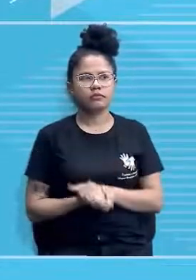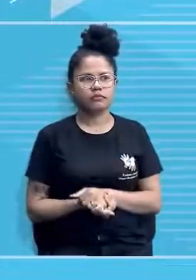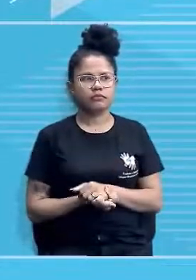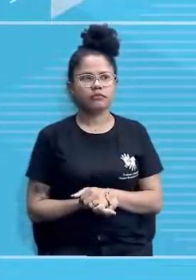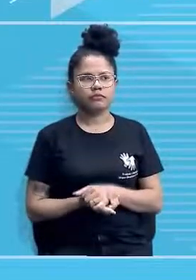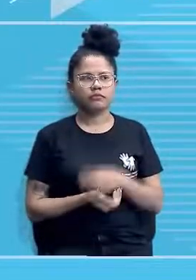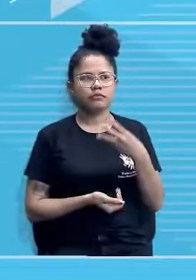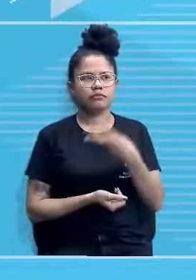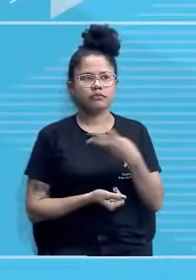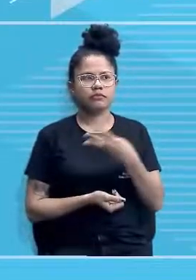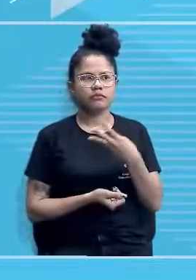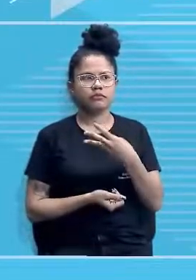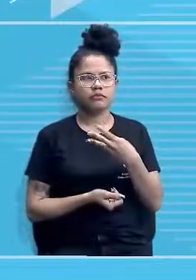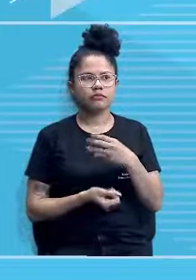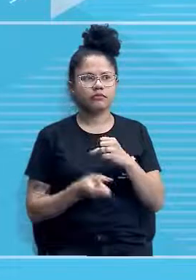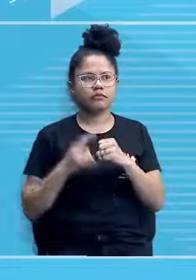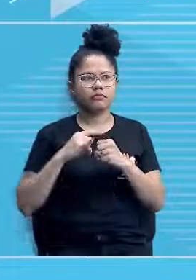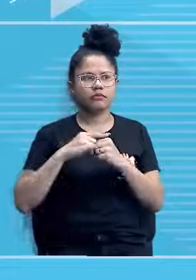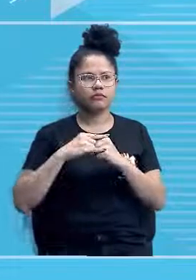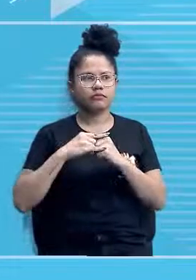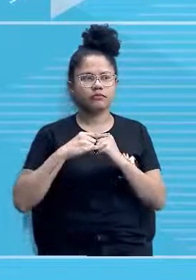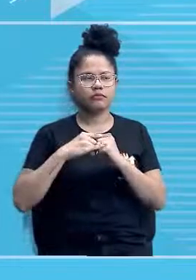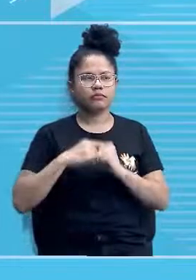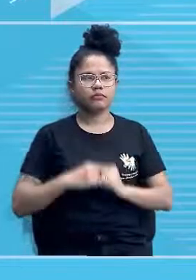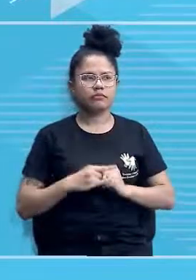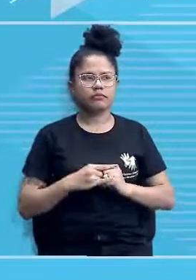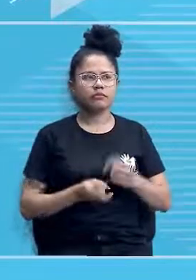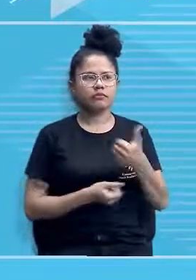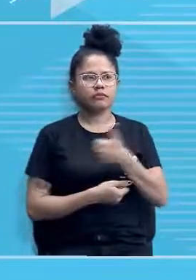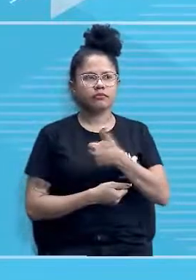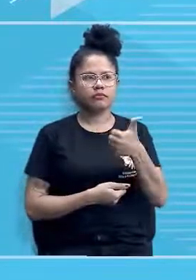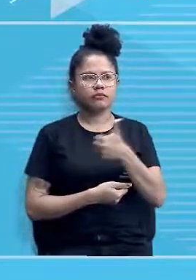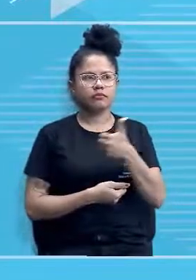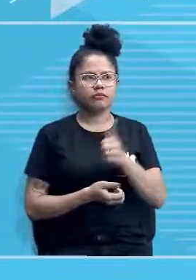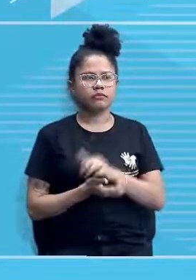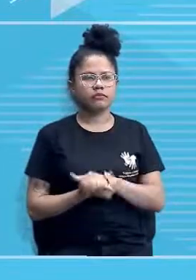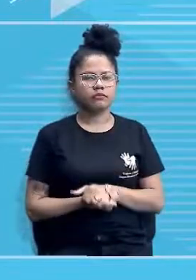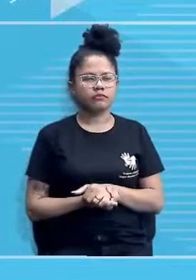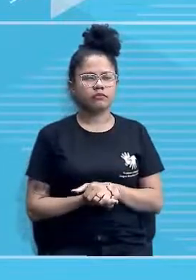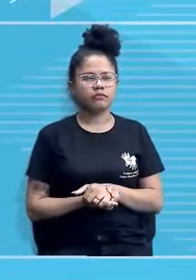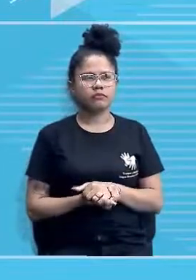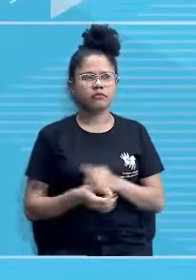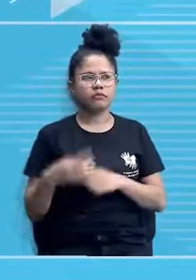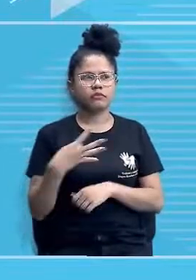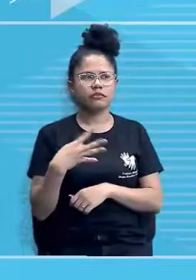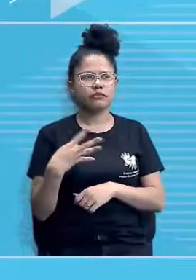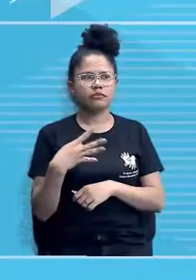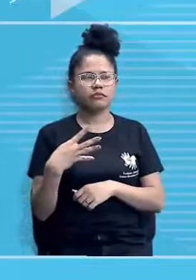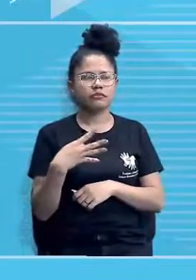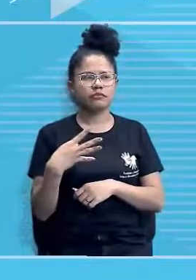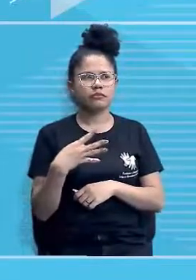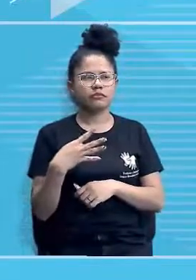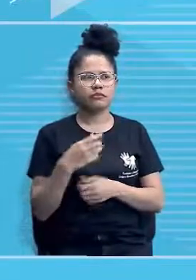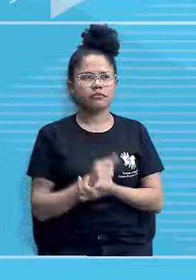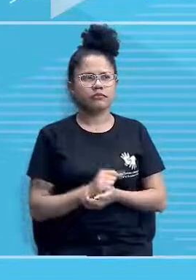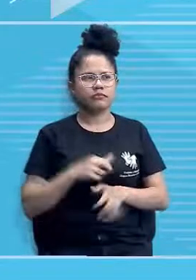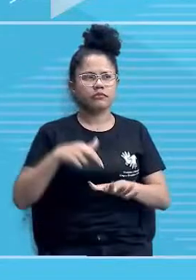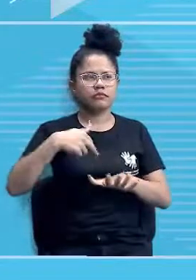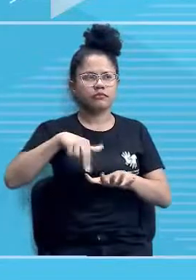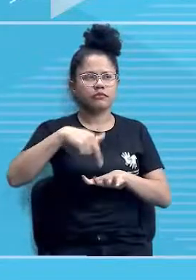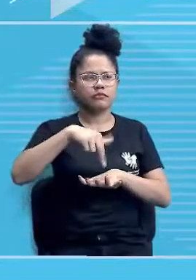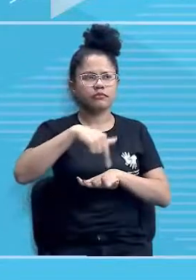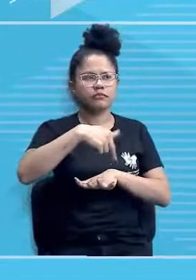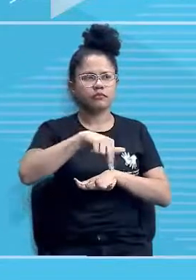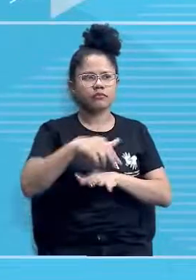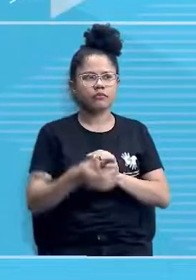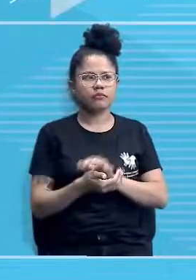a terceira é uma mina uma mina primária a quarta é uma vida tem oxigênio uma